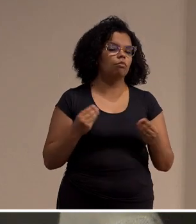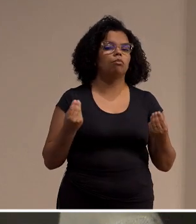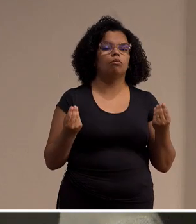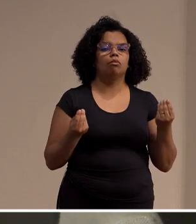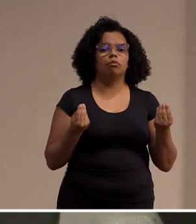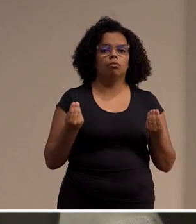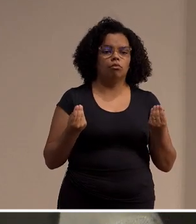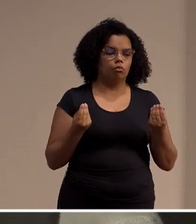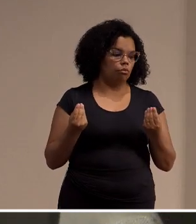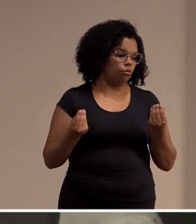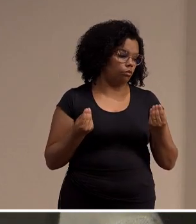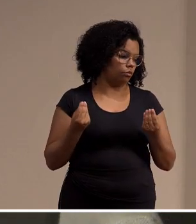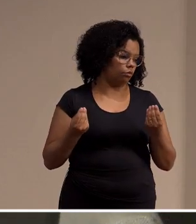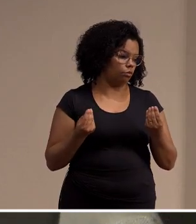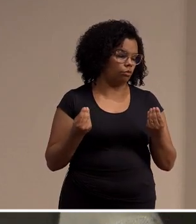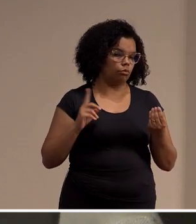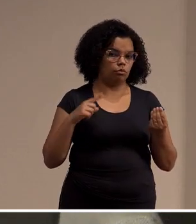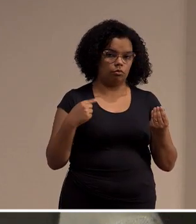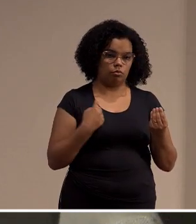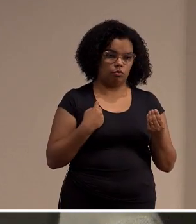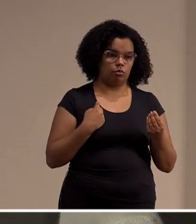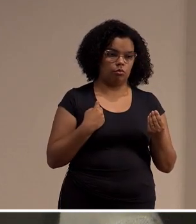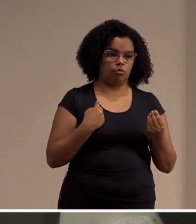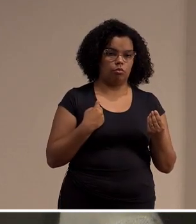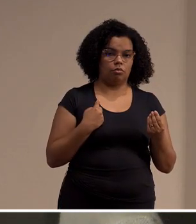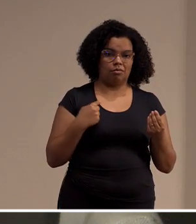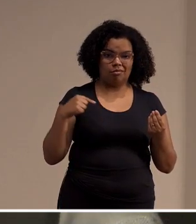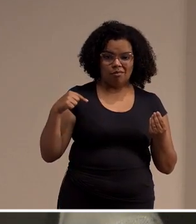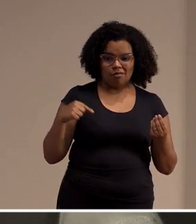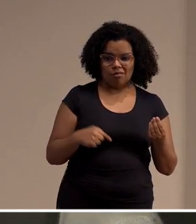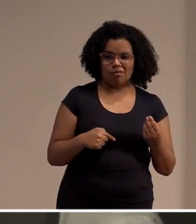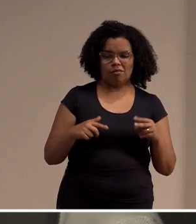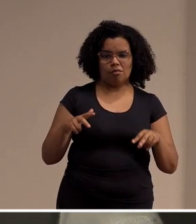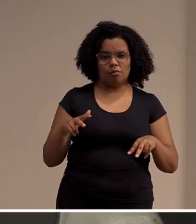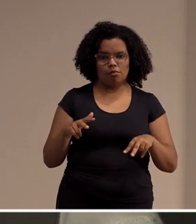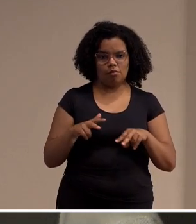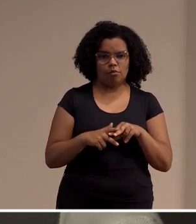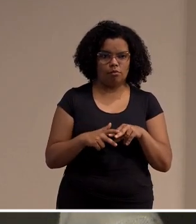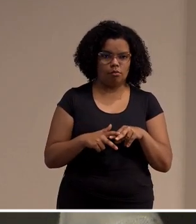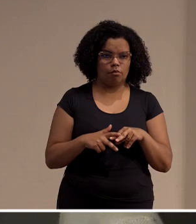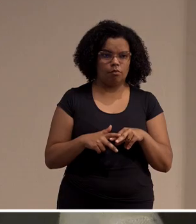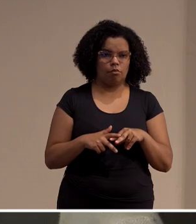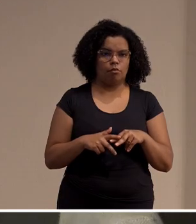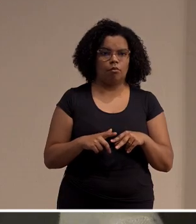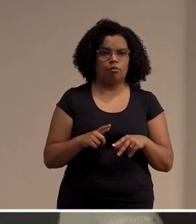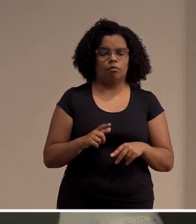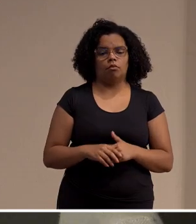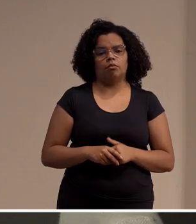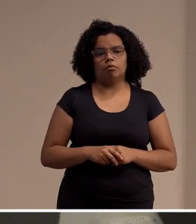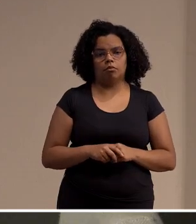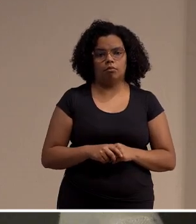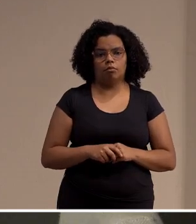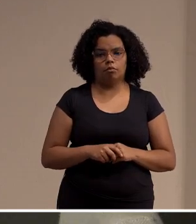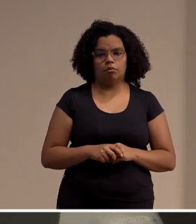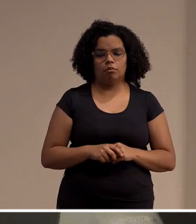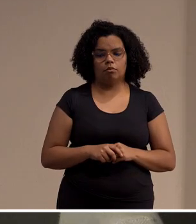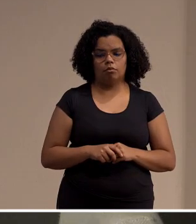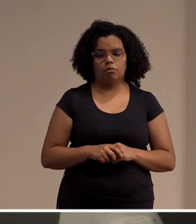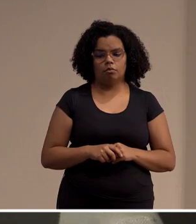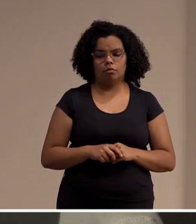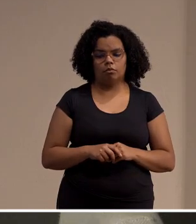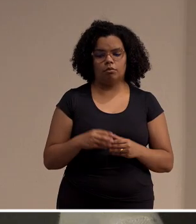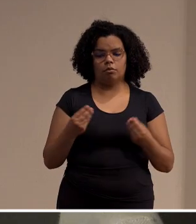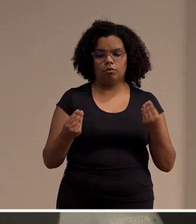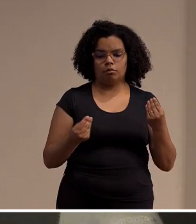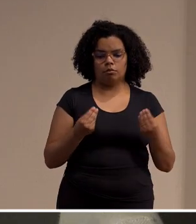como nós estamos presos, sujeitados ao sujeito que somos, e